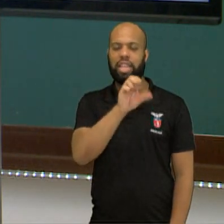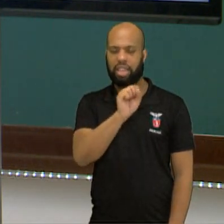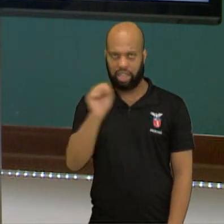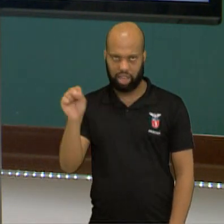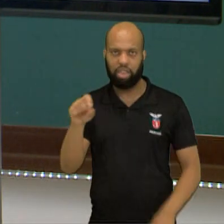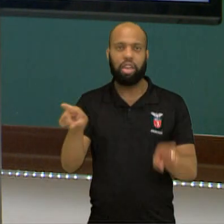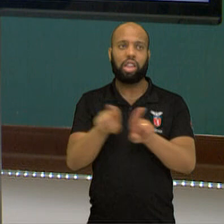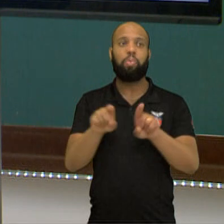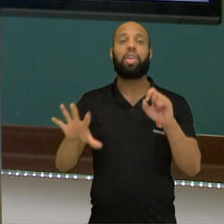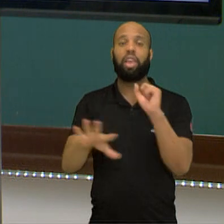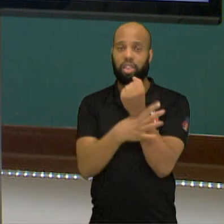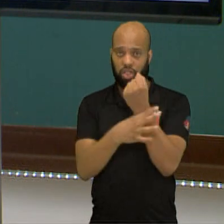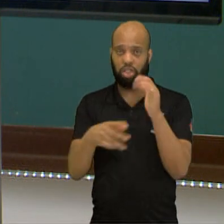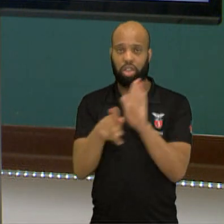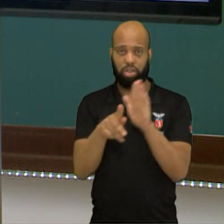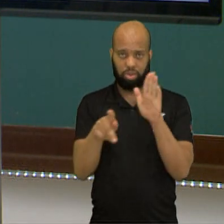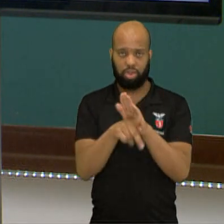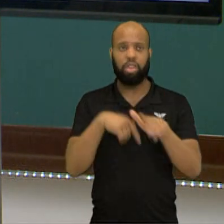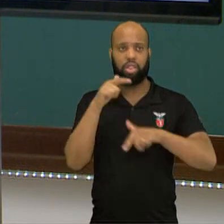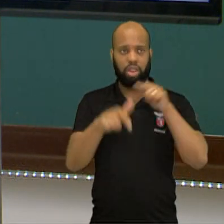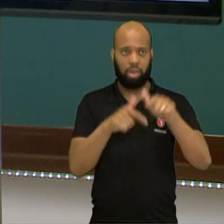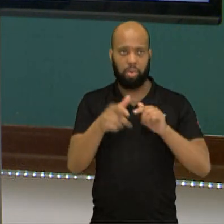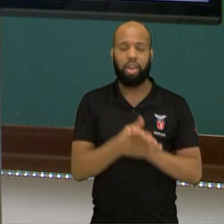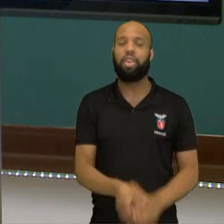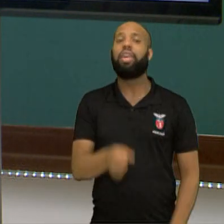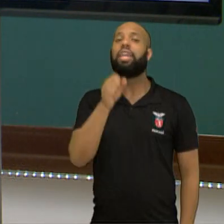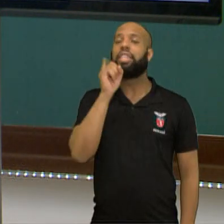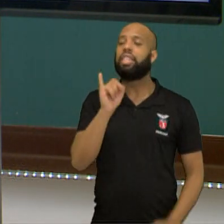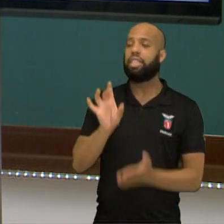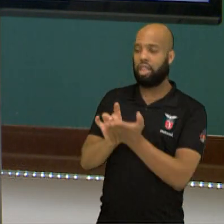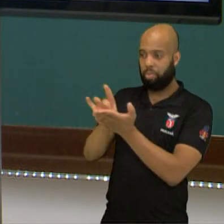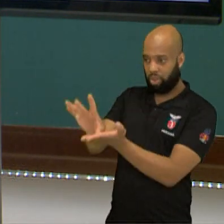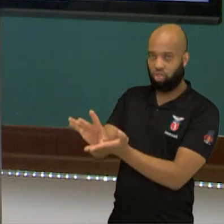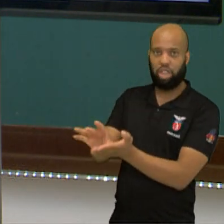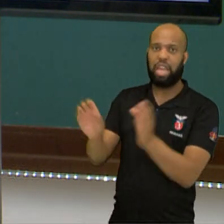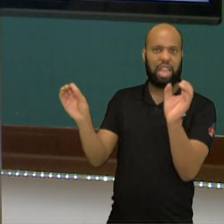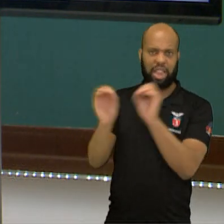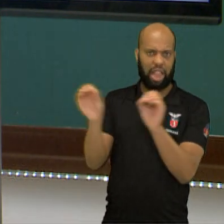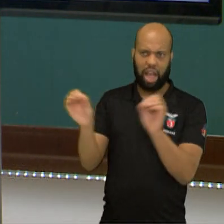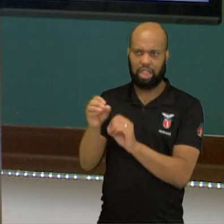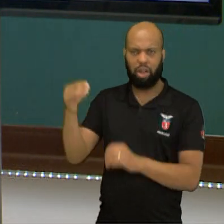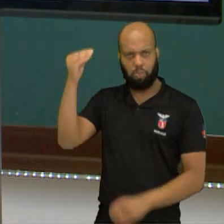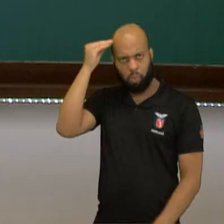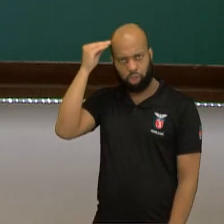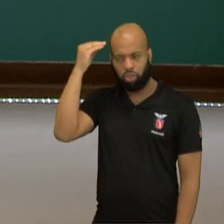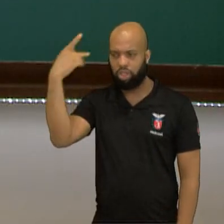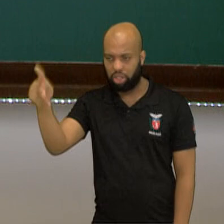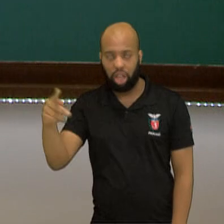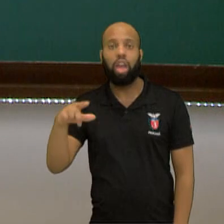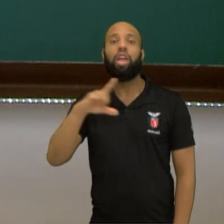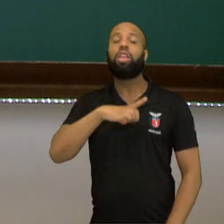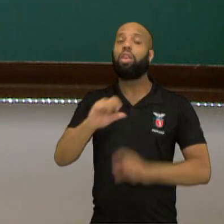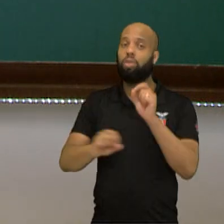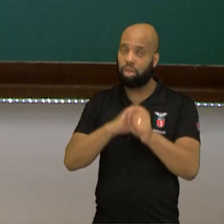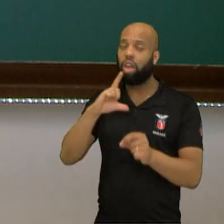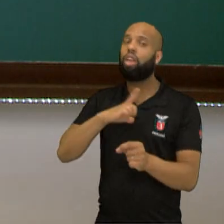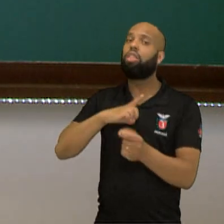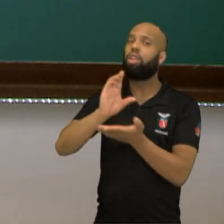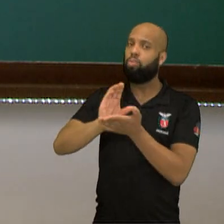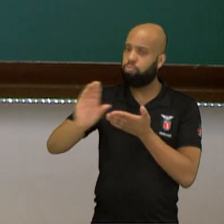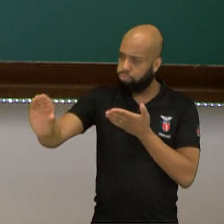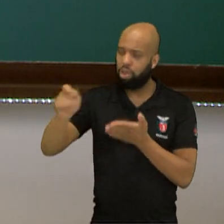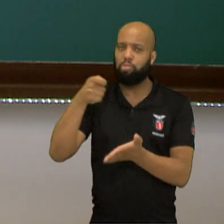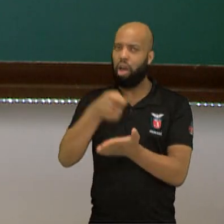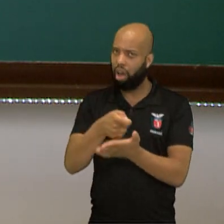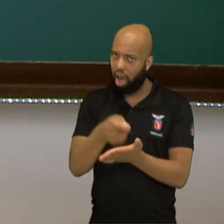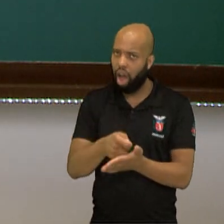emprego, indenização por demissão sem justa causa e direitos da mulher e do menor. Leis que havia